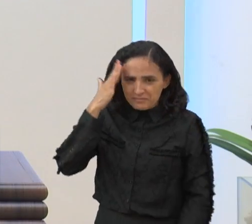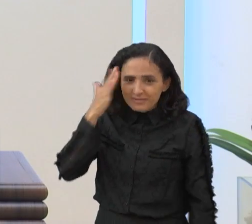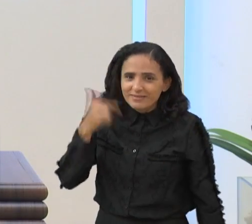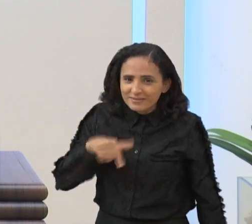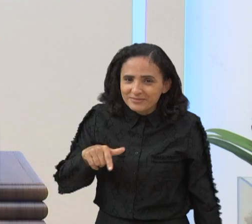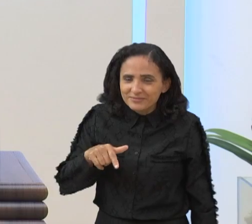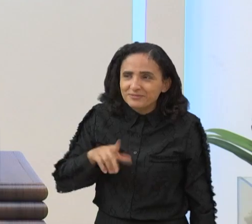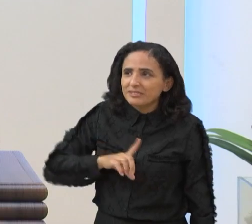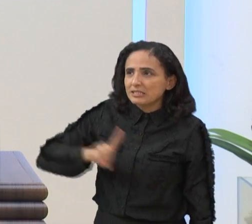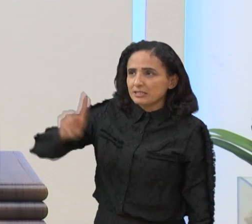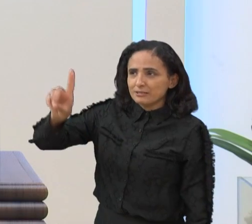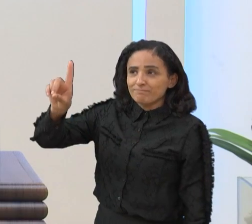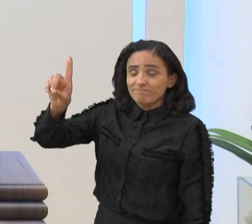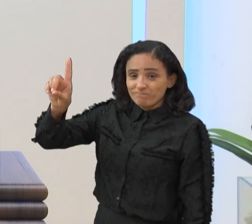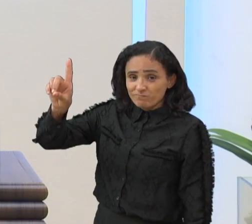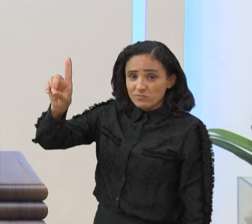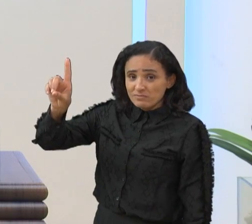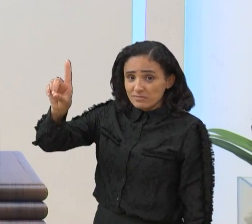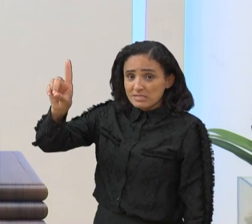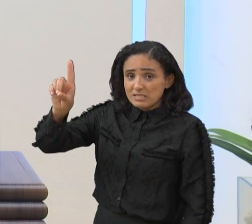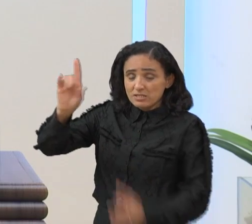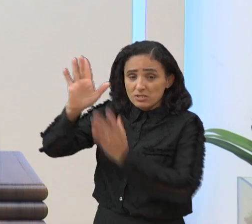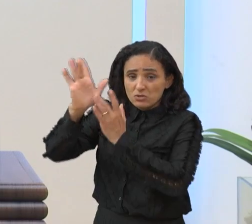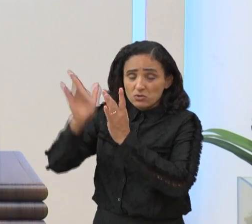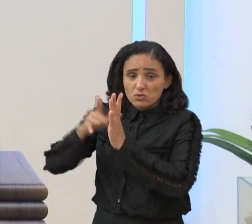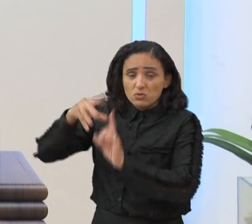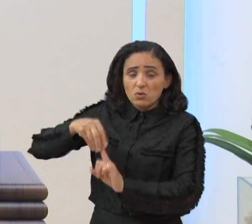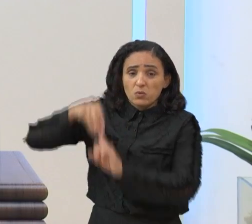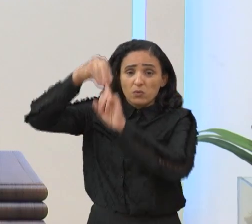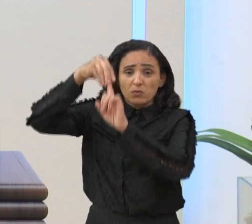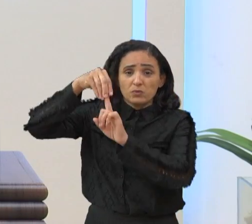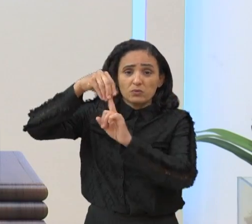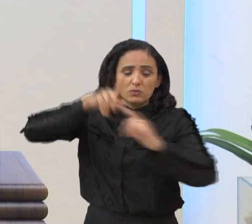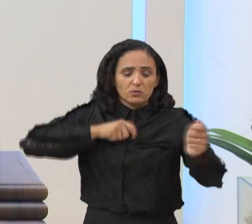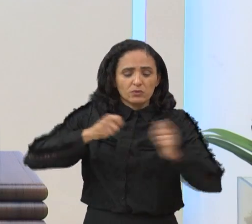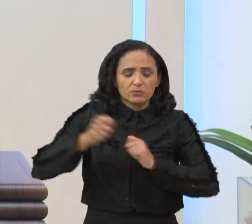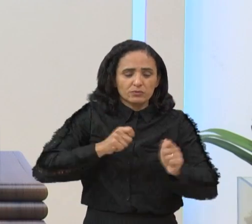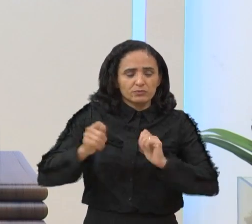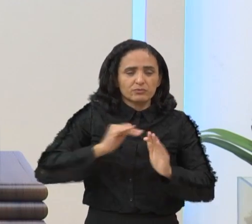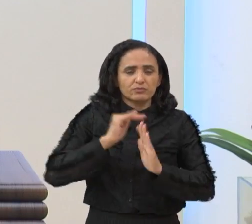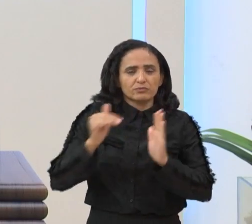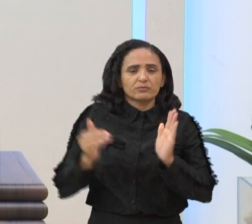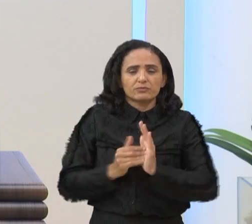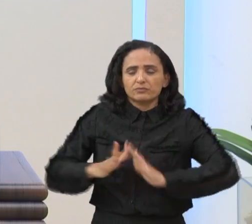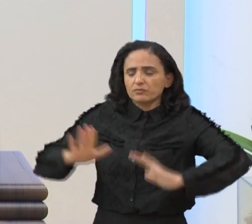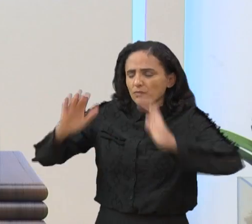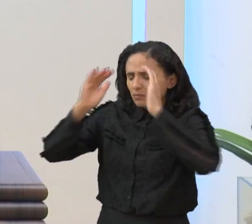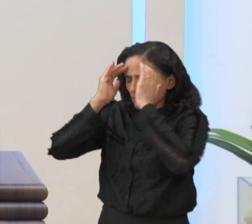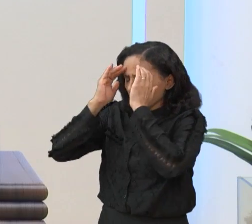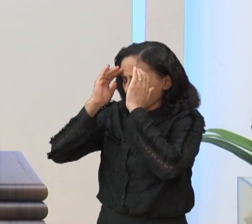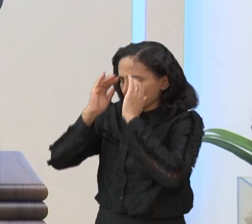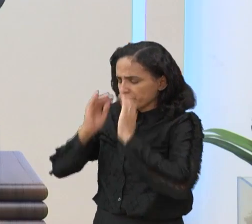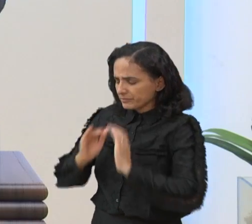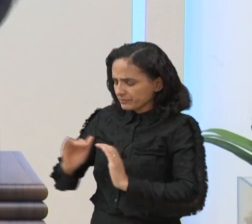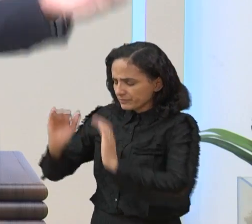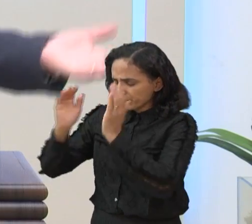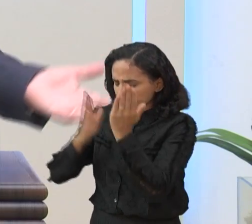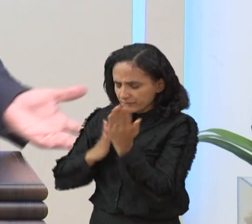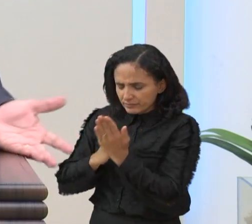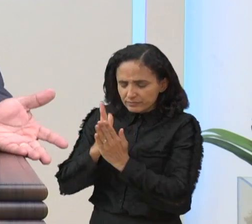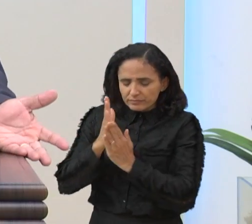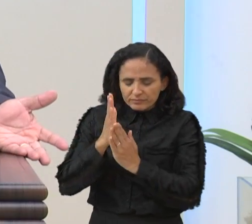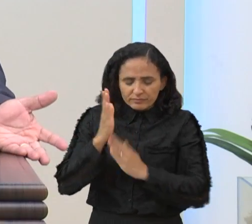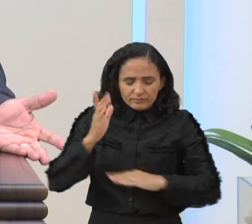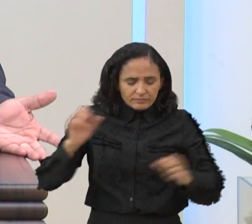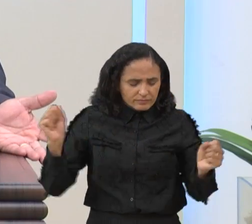queria nos deixar este grande exemplo de submissão e de obediência. Ele podia fazer de